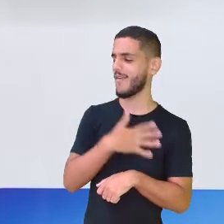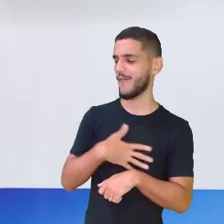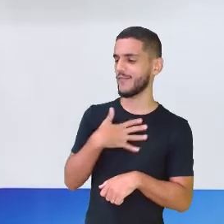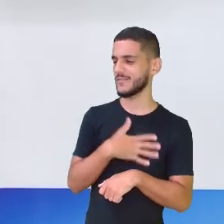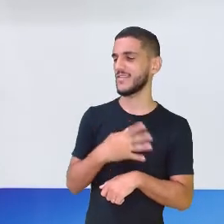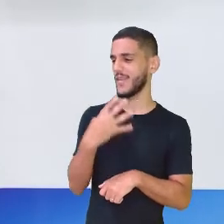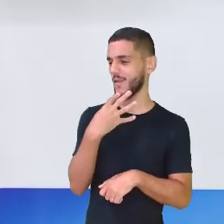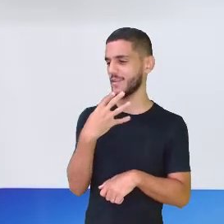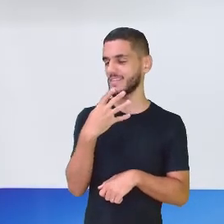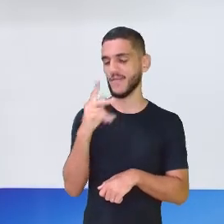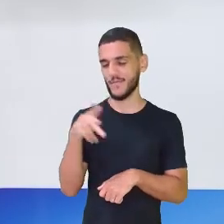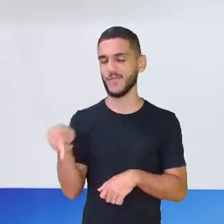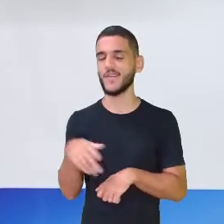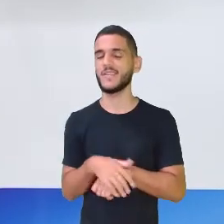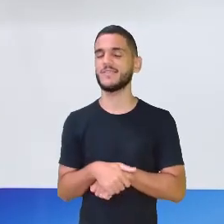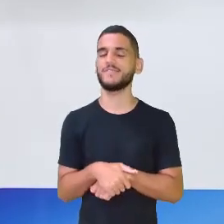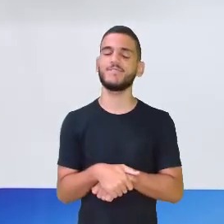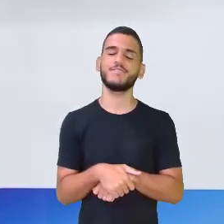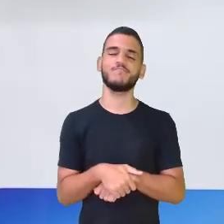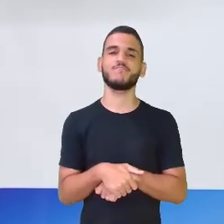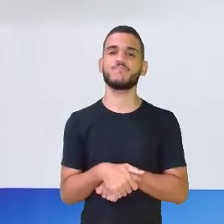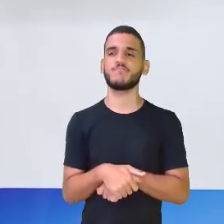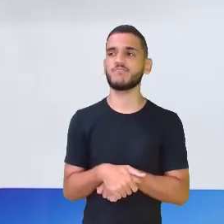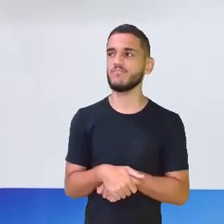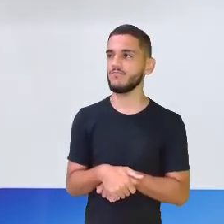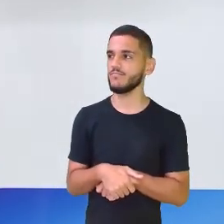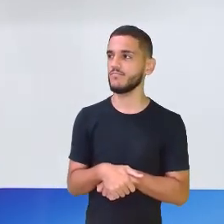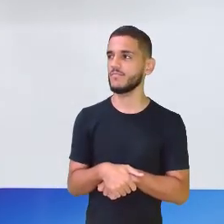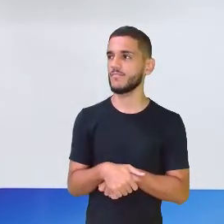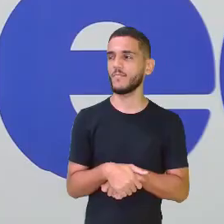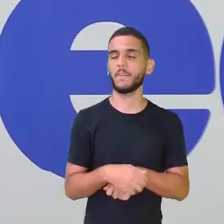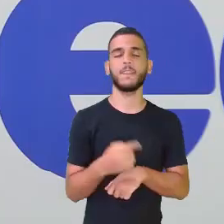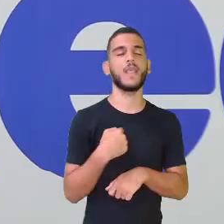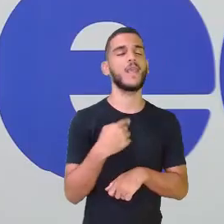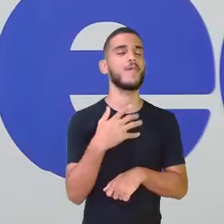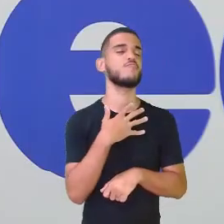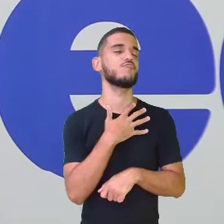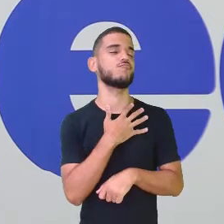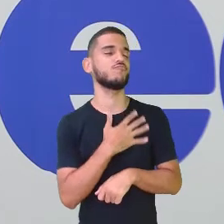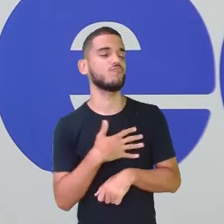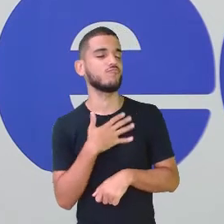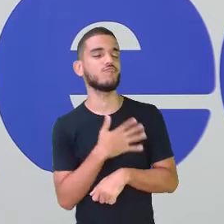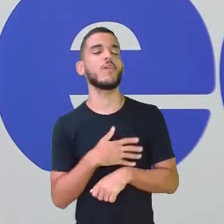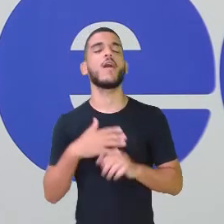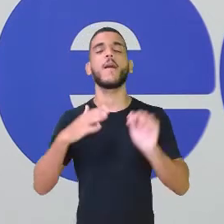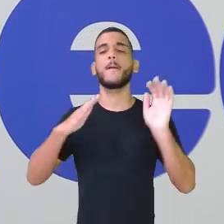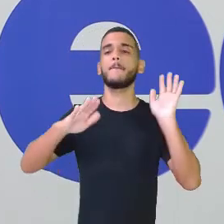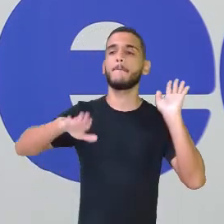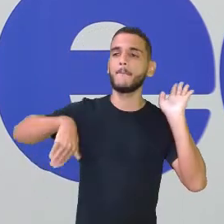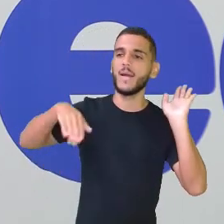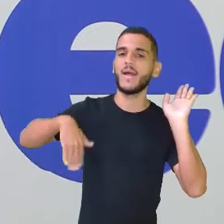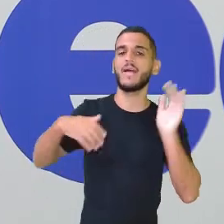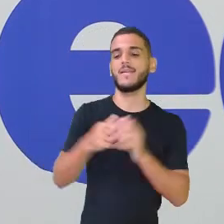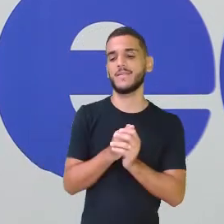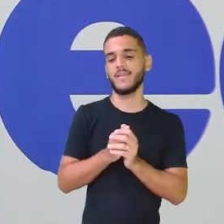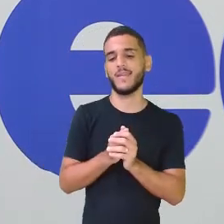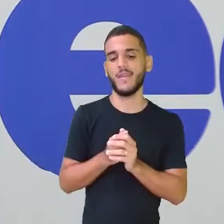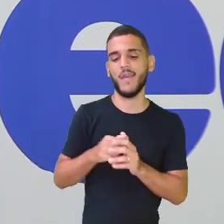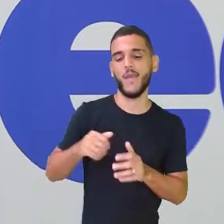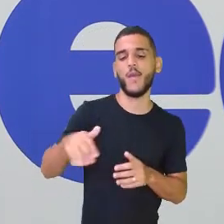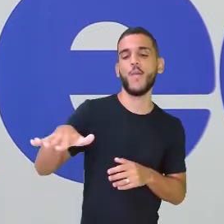que você gosta de praia, gosta de campo? Eu gosto de praia, eu gosto de campo. Eu não sei se eu tenho